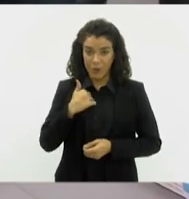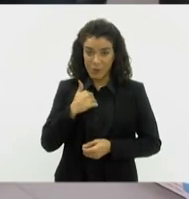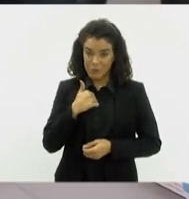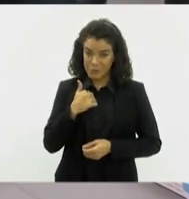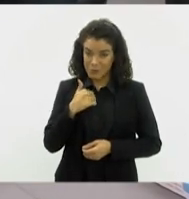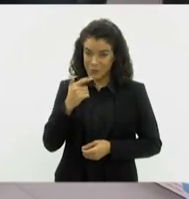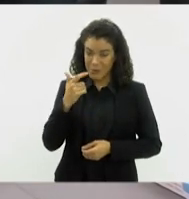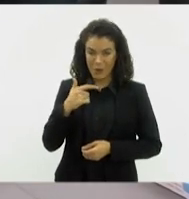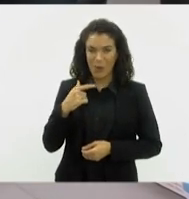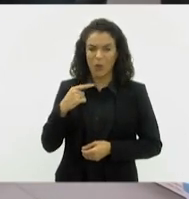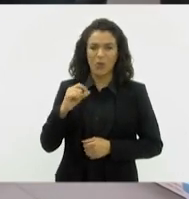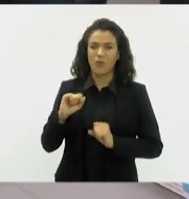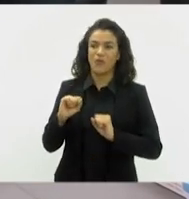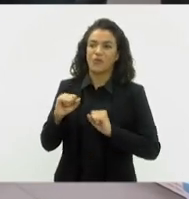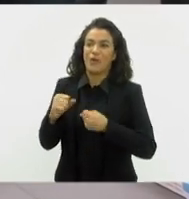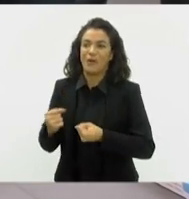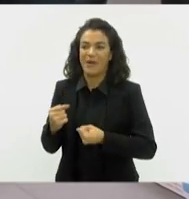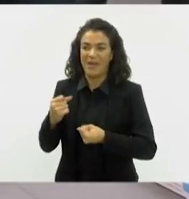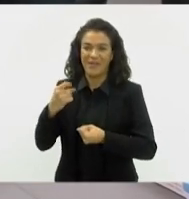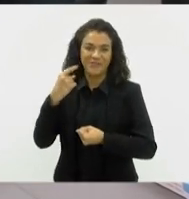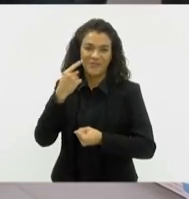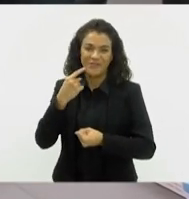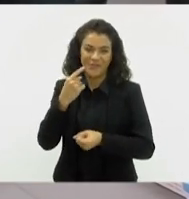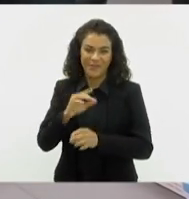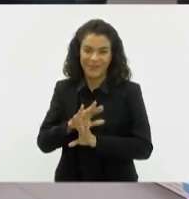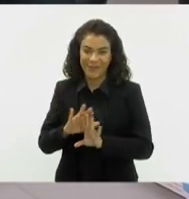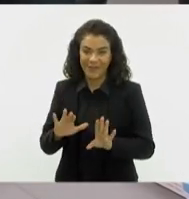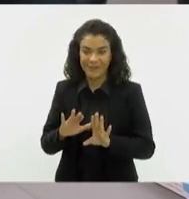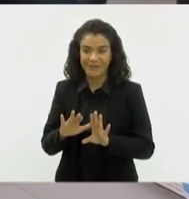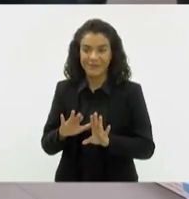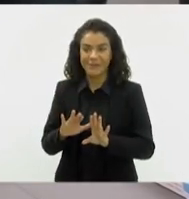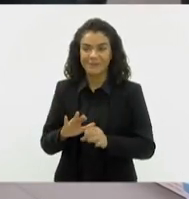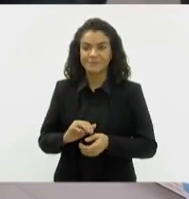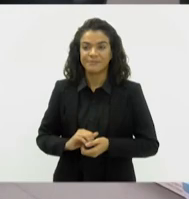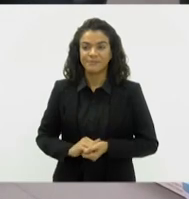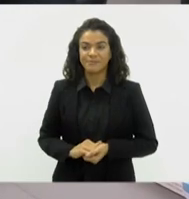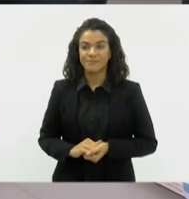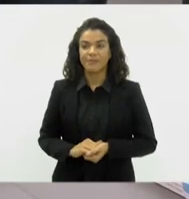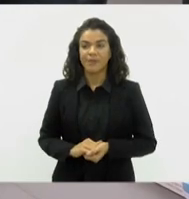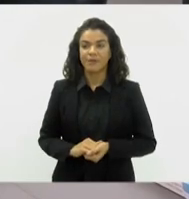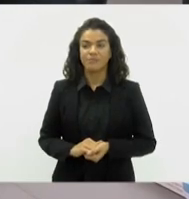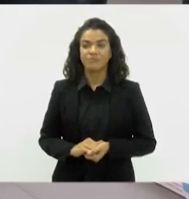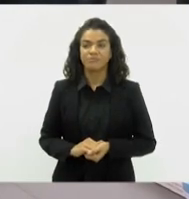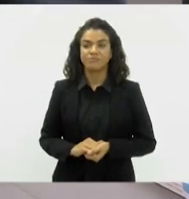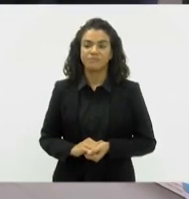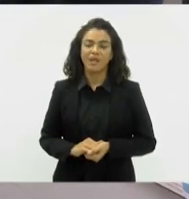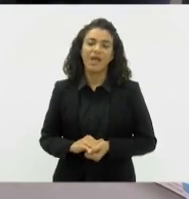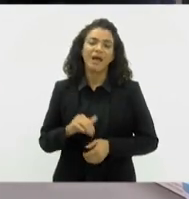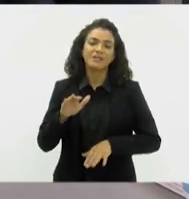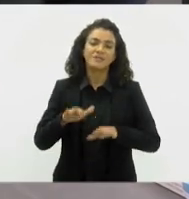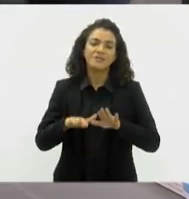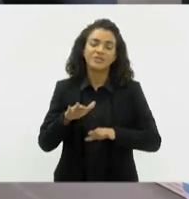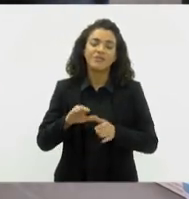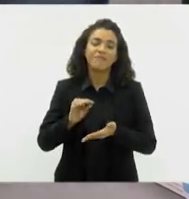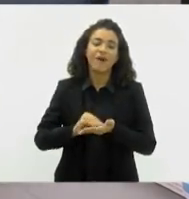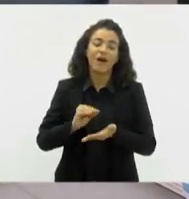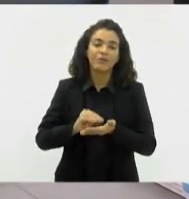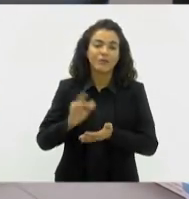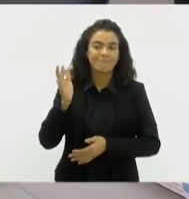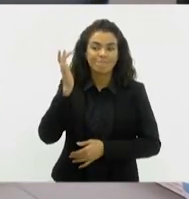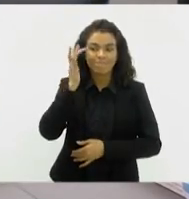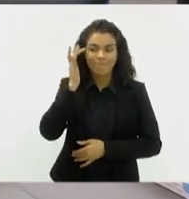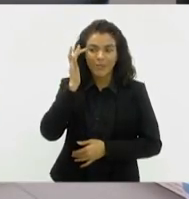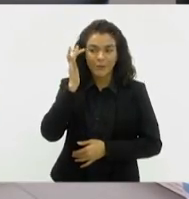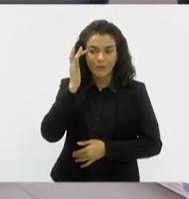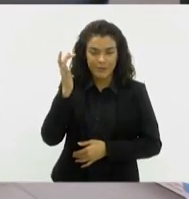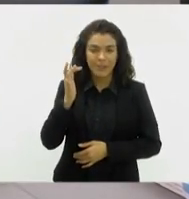não a advogada nesse momento, mas a defesa nesse sentido, de muitas das vezes é uma imaturidade de compreender